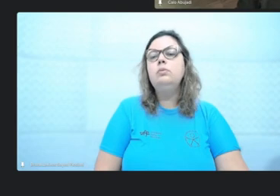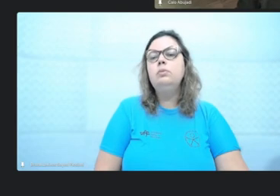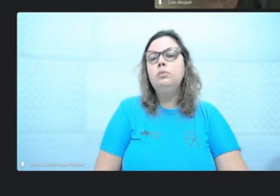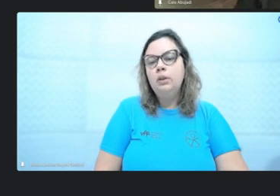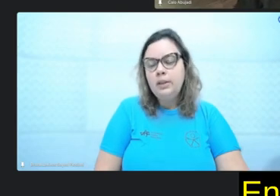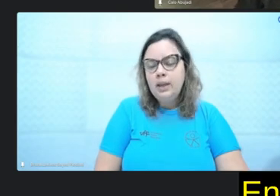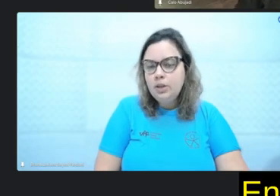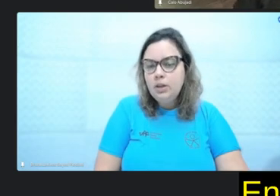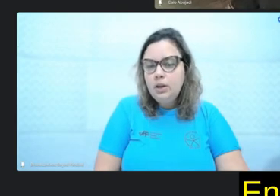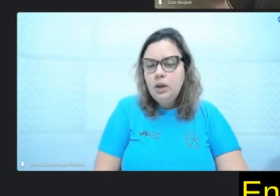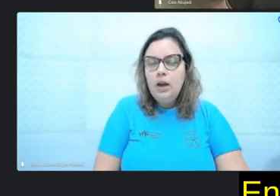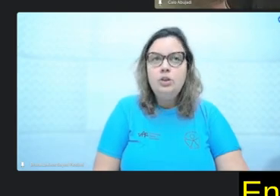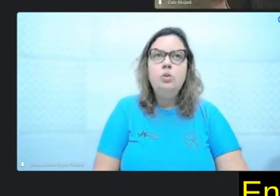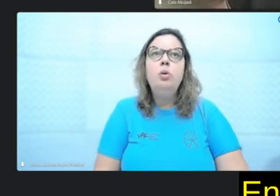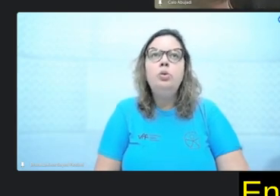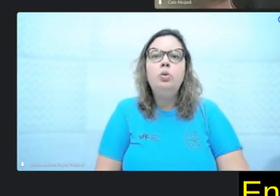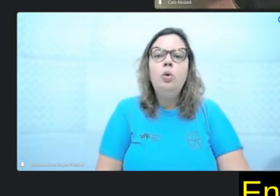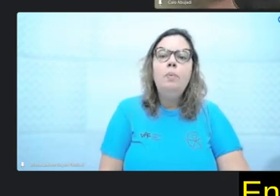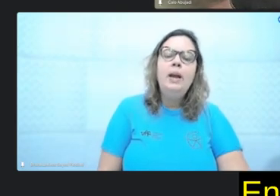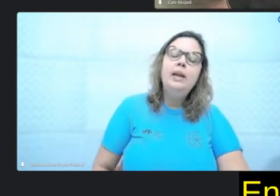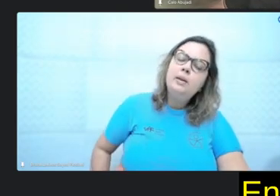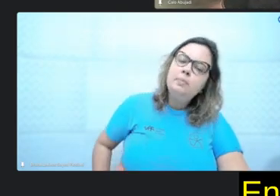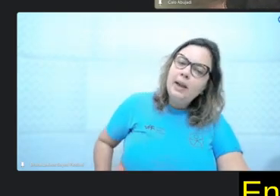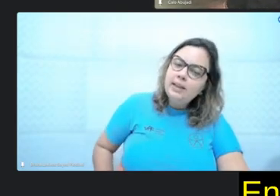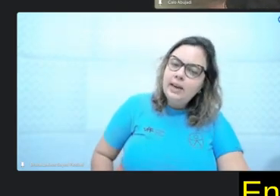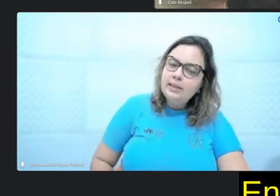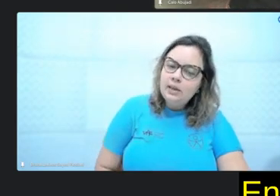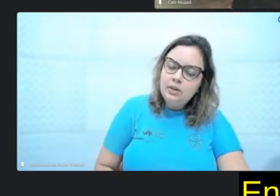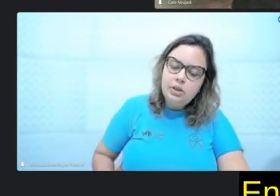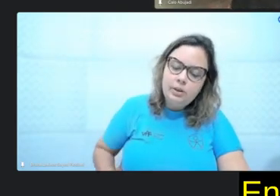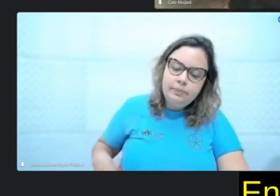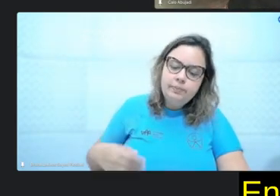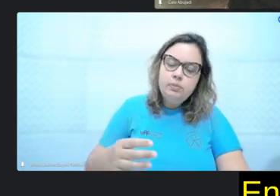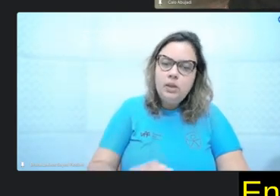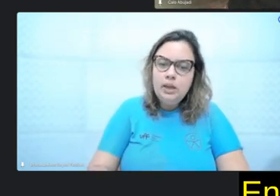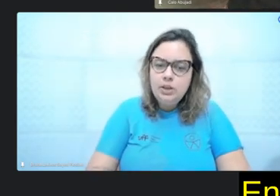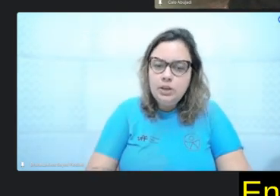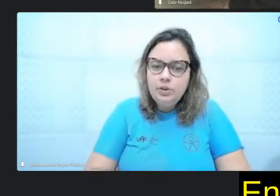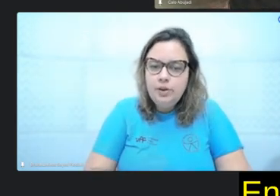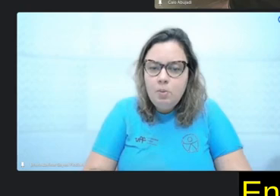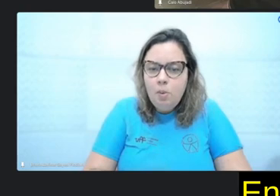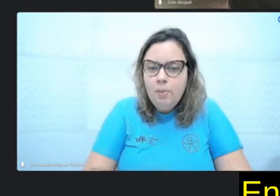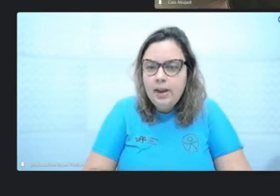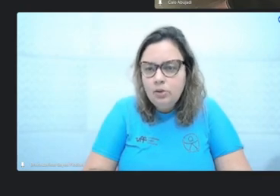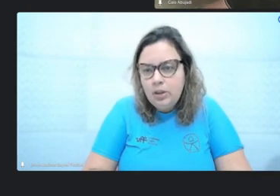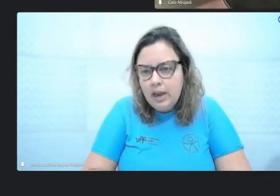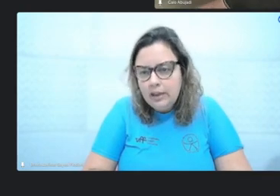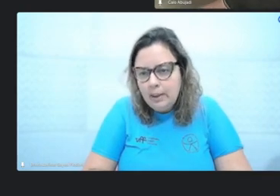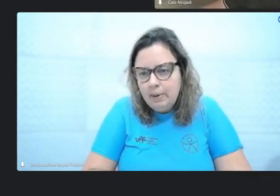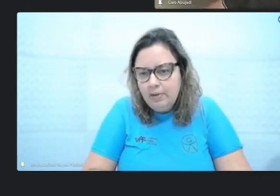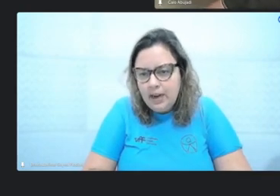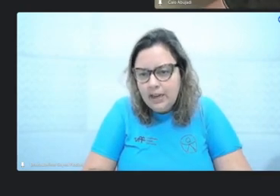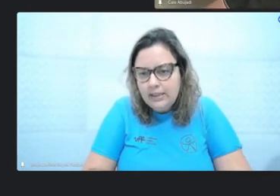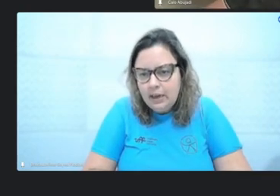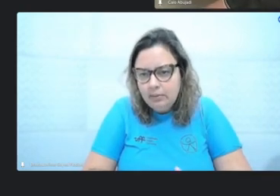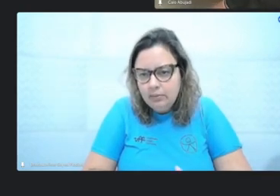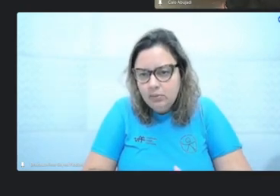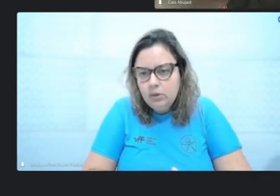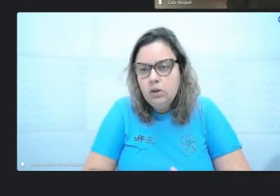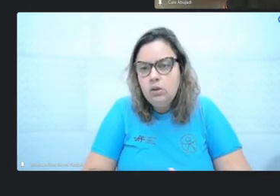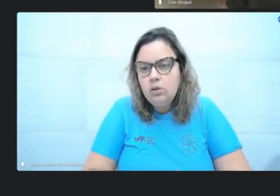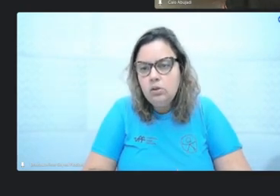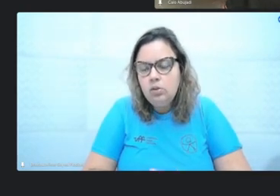imaginava. Entendi. Acho que um ponto bem interessante que a gente vê um aumento da prevalência,